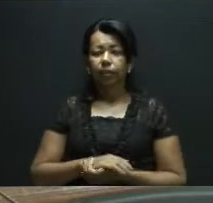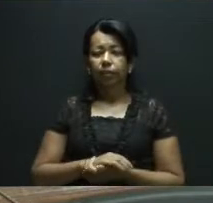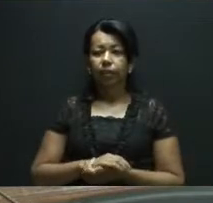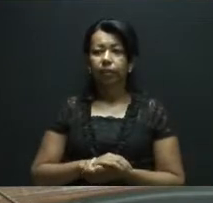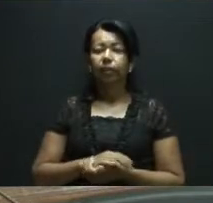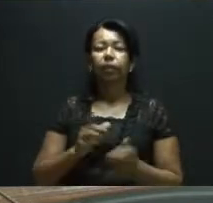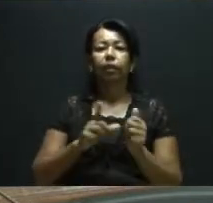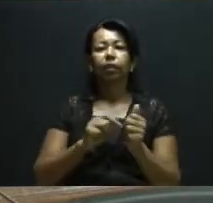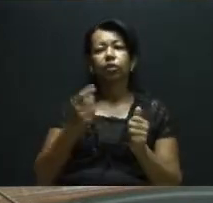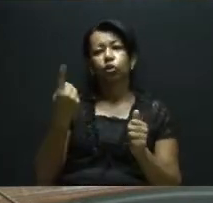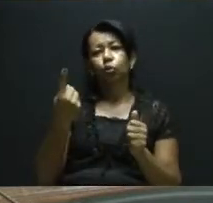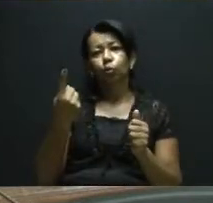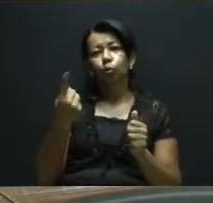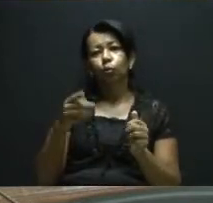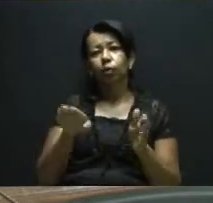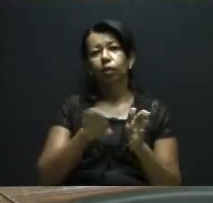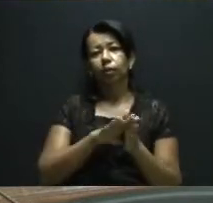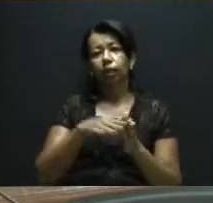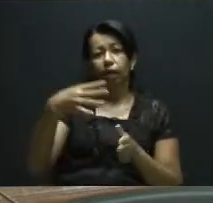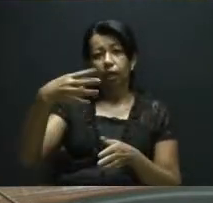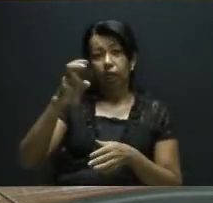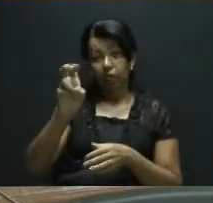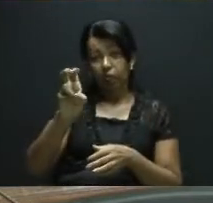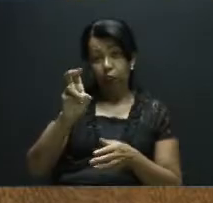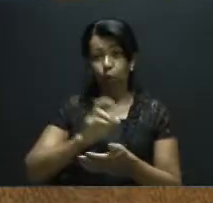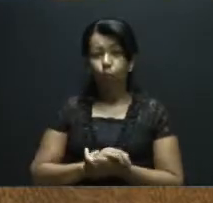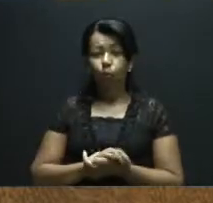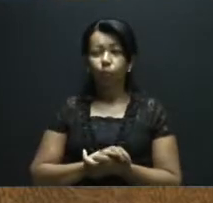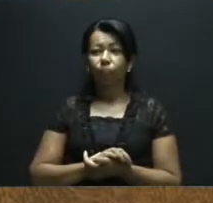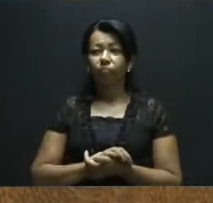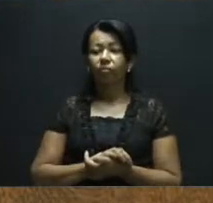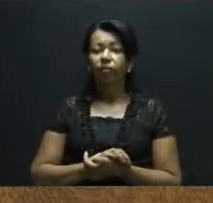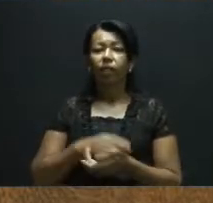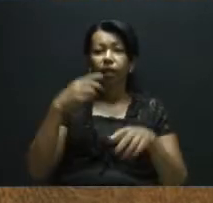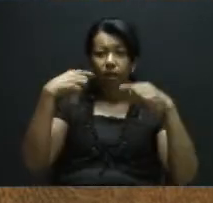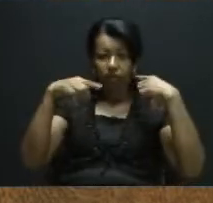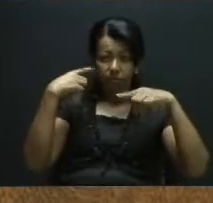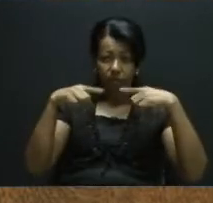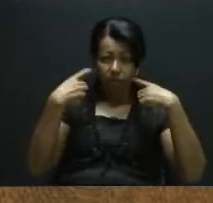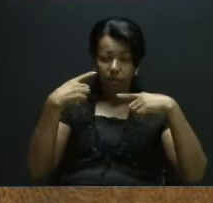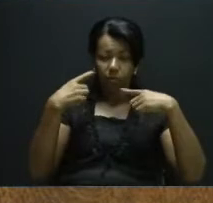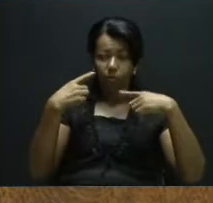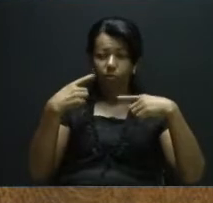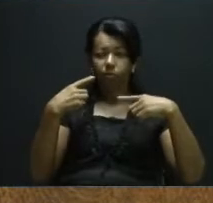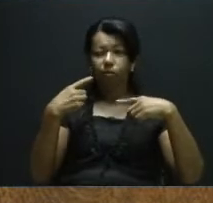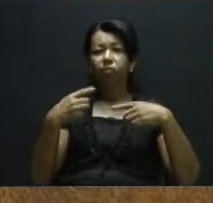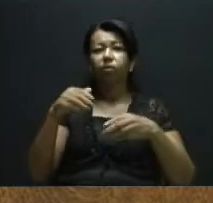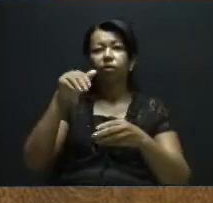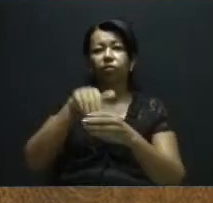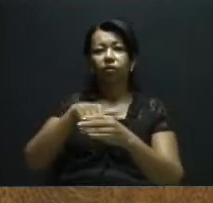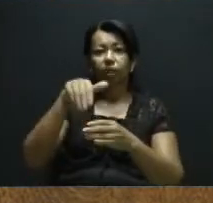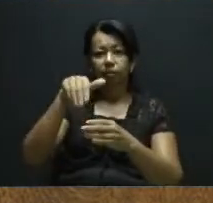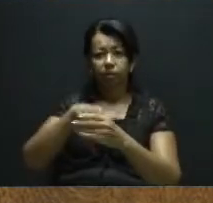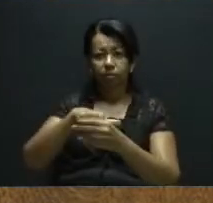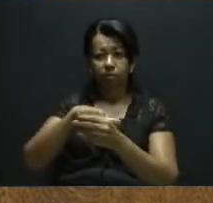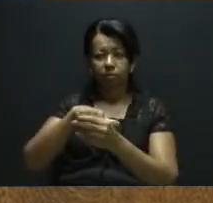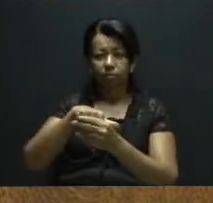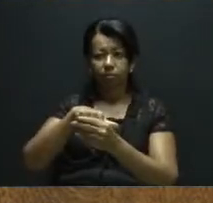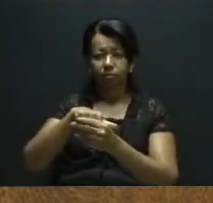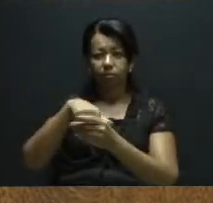artigo do 1º ao 5º em discussão em votação